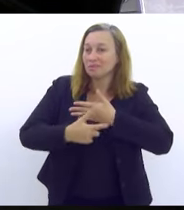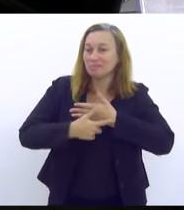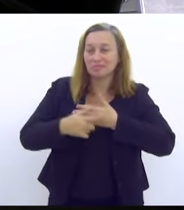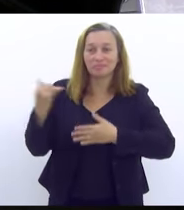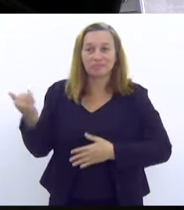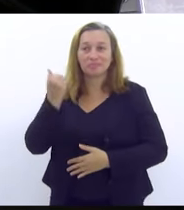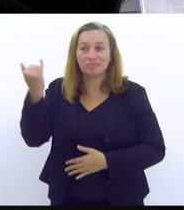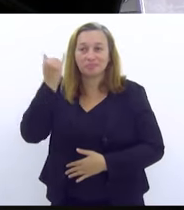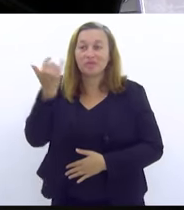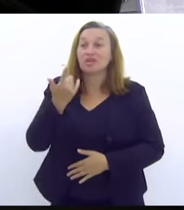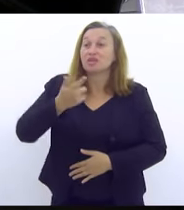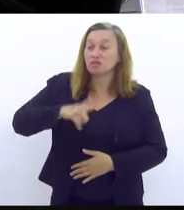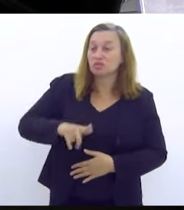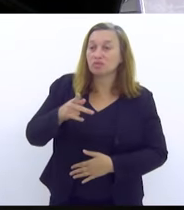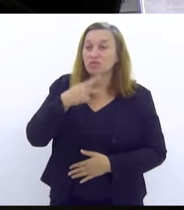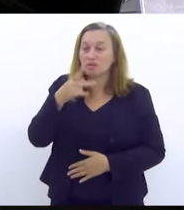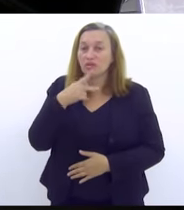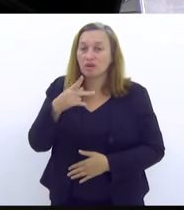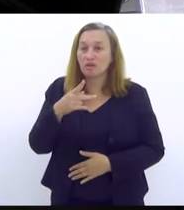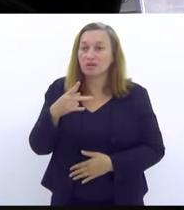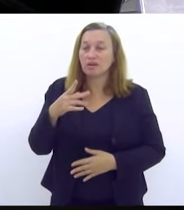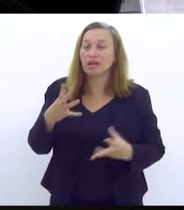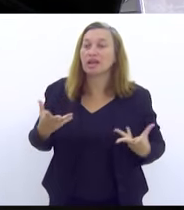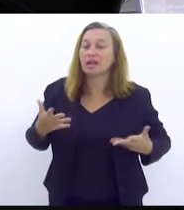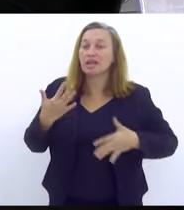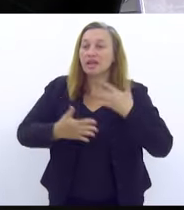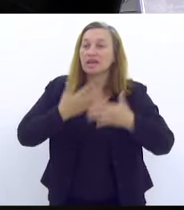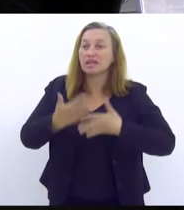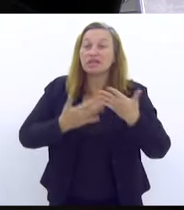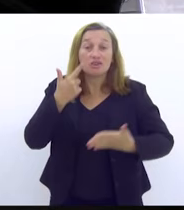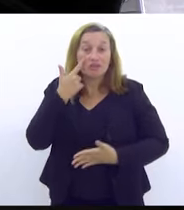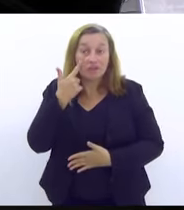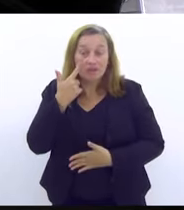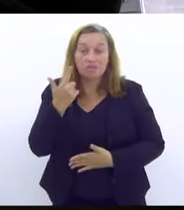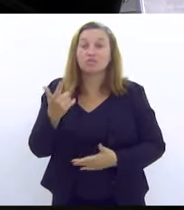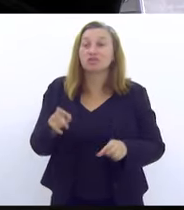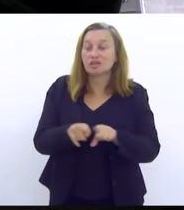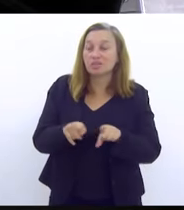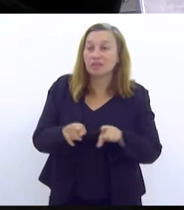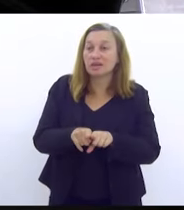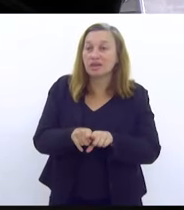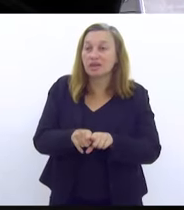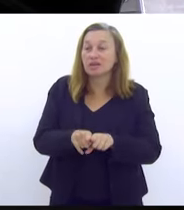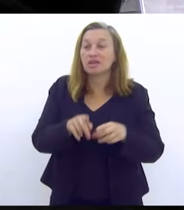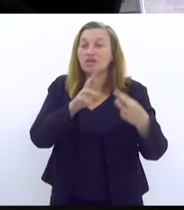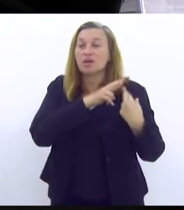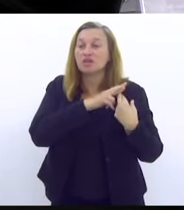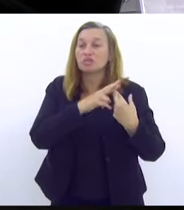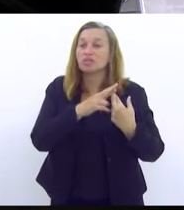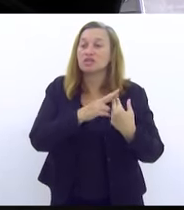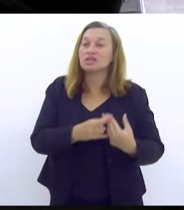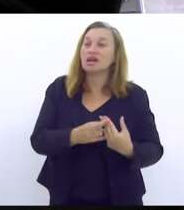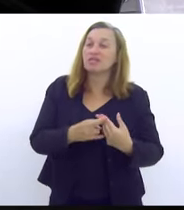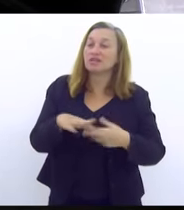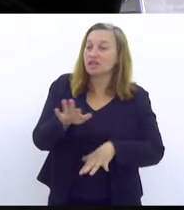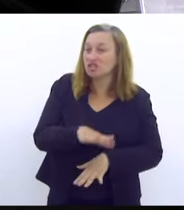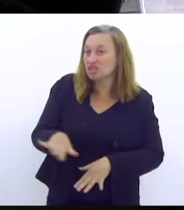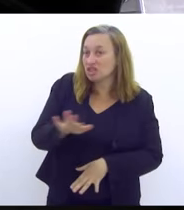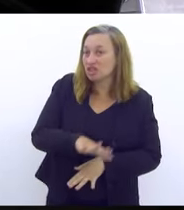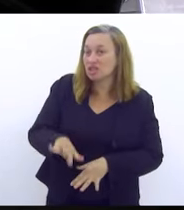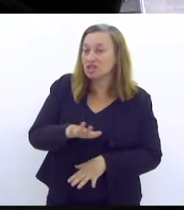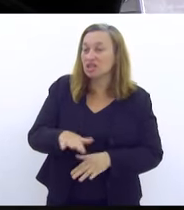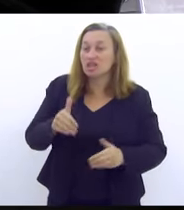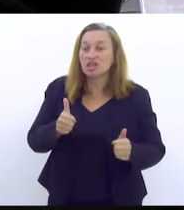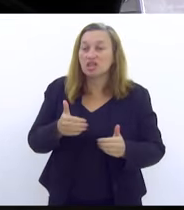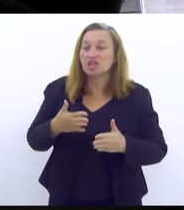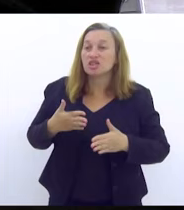mim, mais uma vez, eu digo que é um privilégio. E nós já temos visto frutos, porque os responsáveis das crianças, eles chegam, né, para as